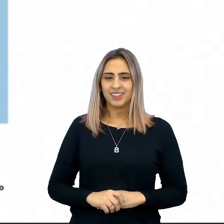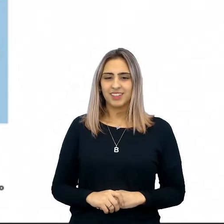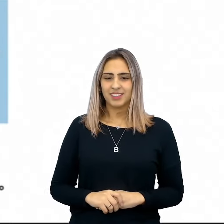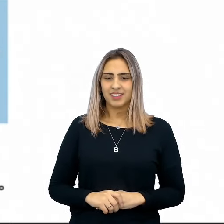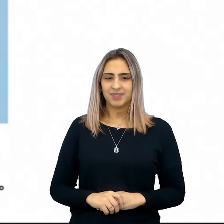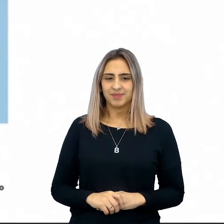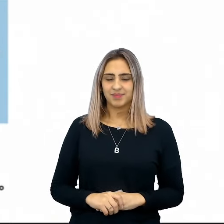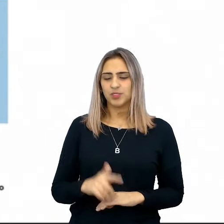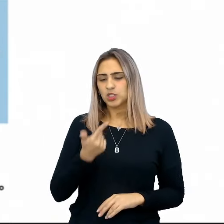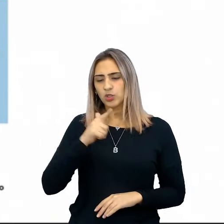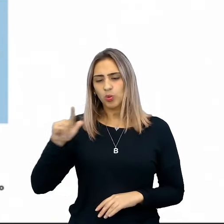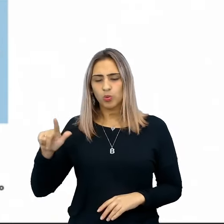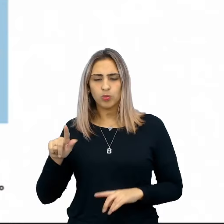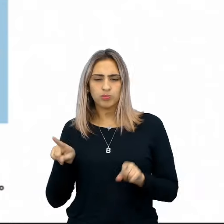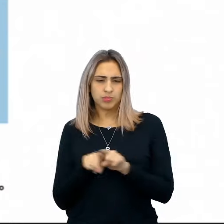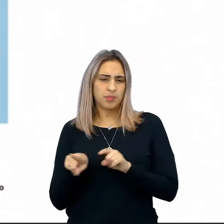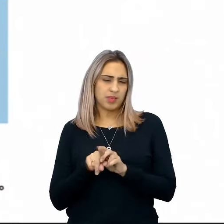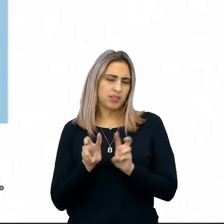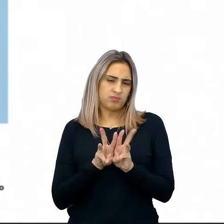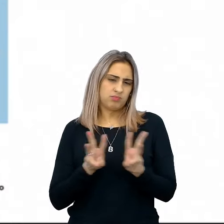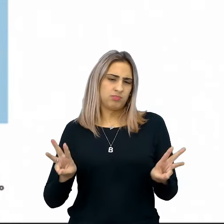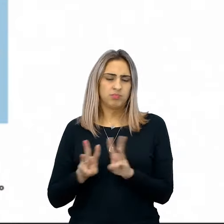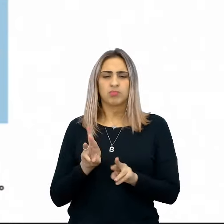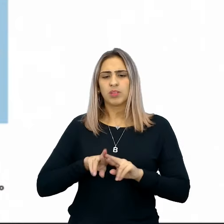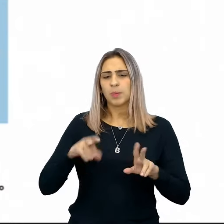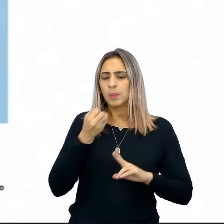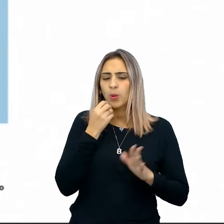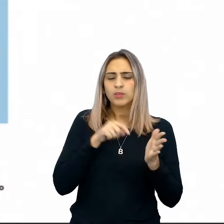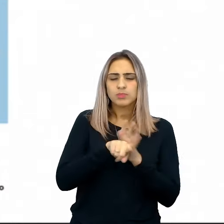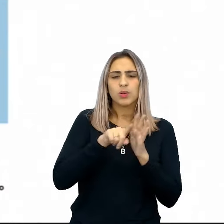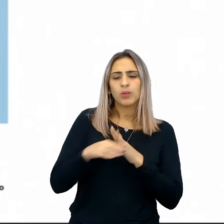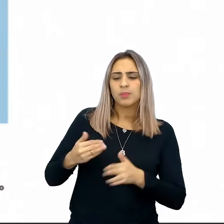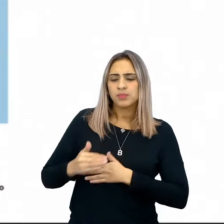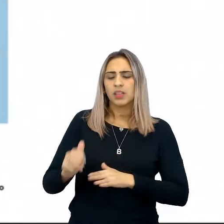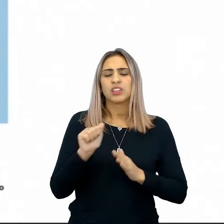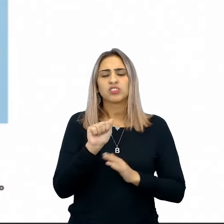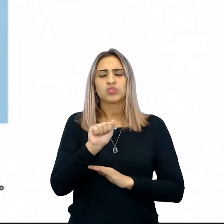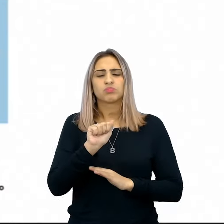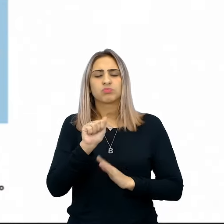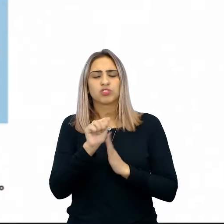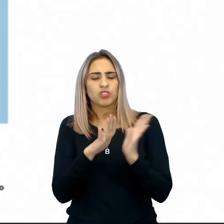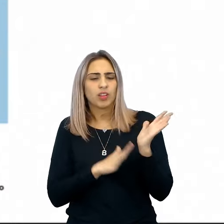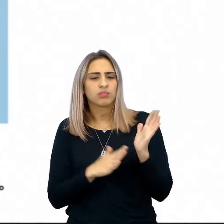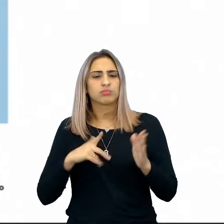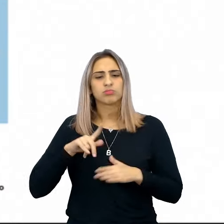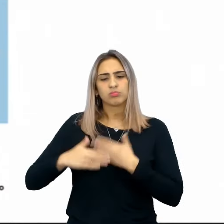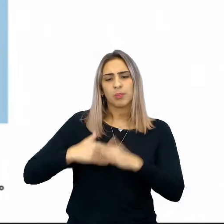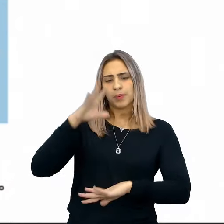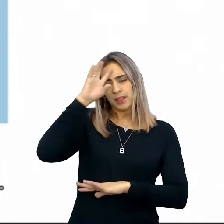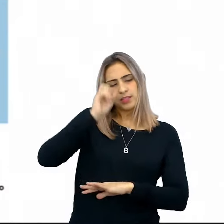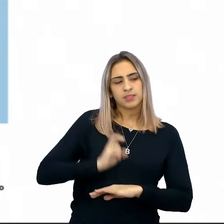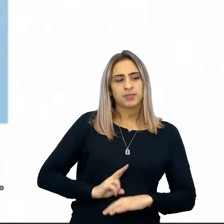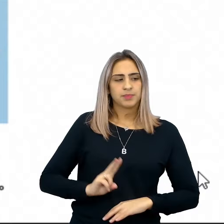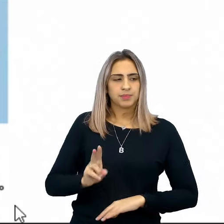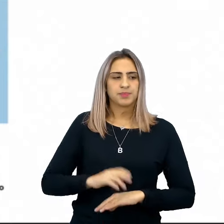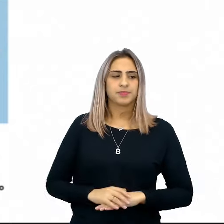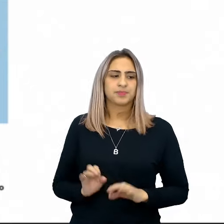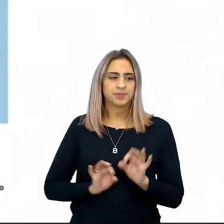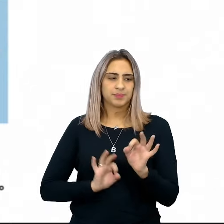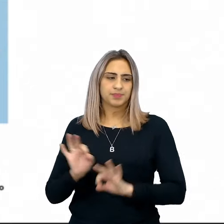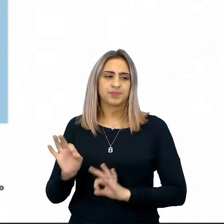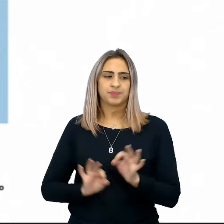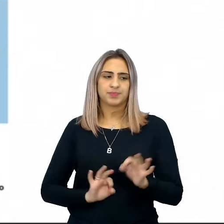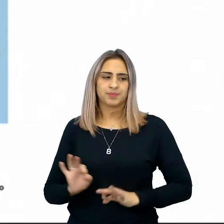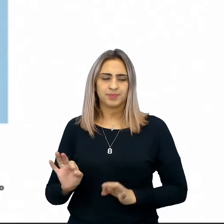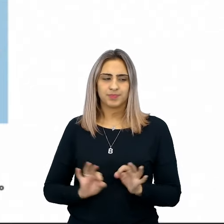EMAI, né? Ou você planeja as boas perguntas a partir das atividades que tem lá no Aprender Sempre. E planejar, né,